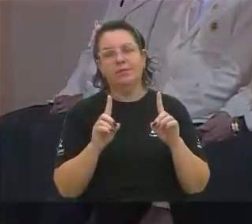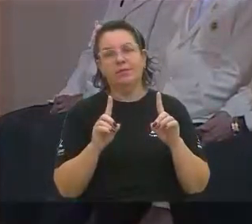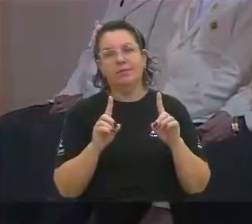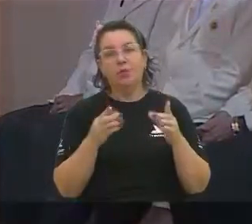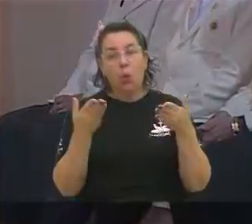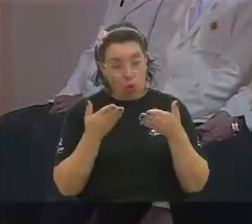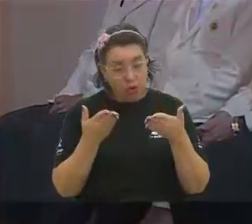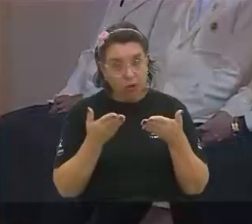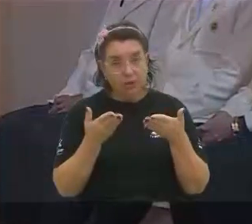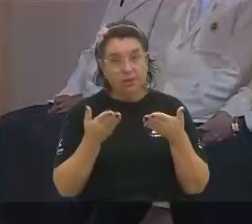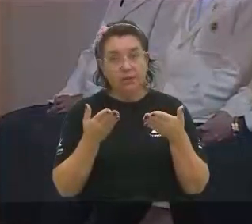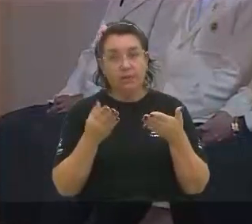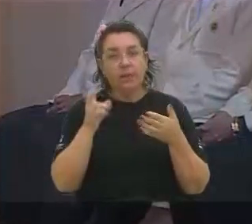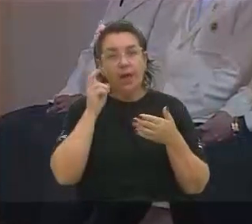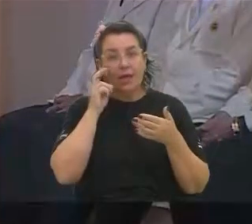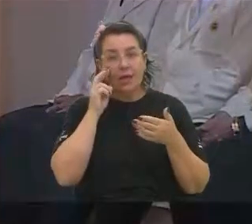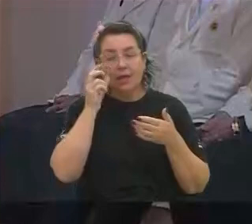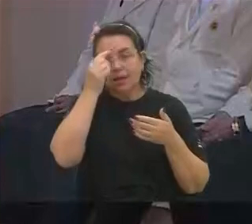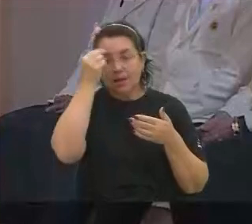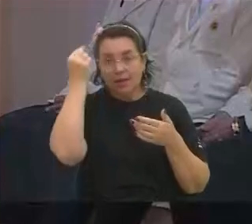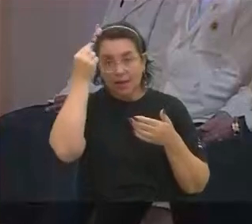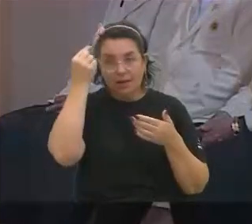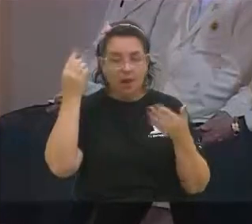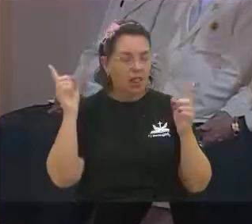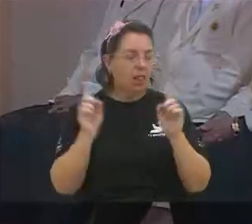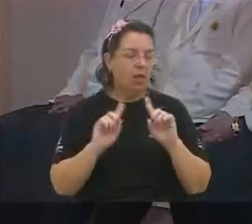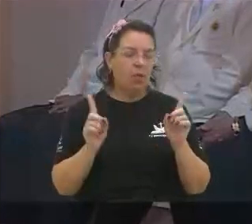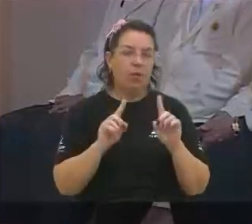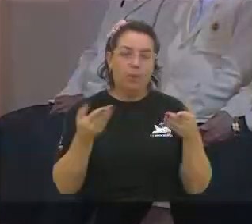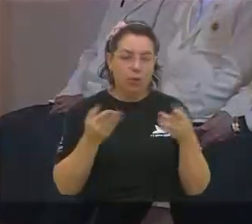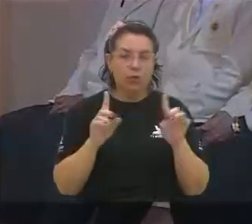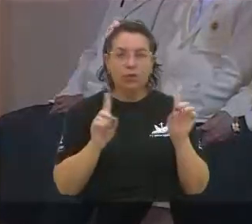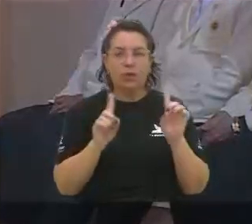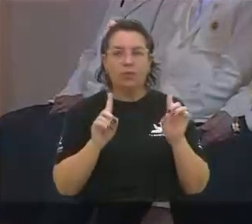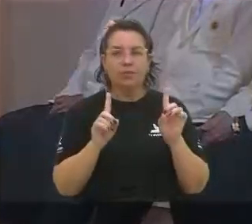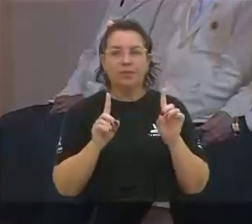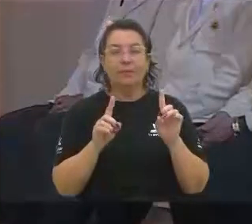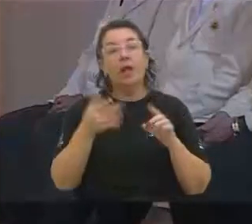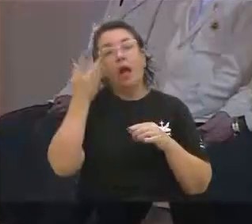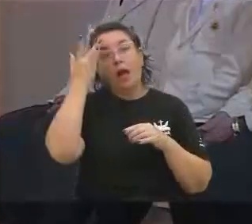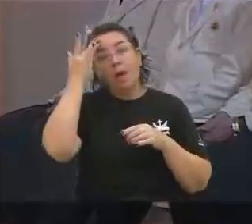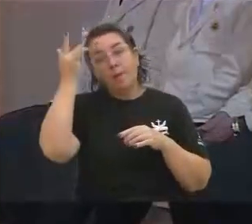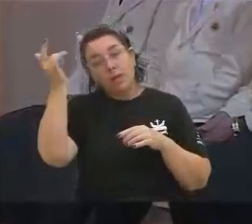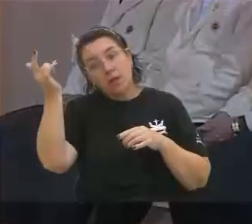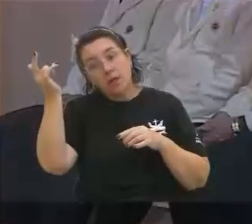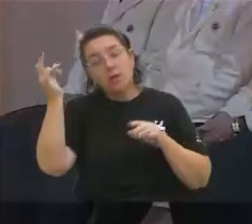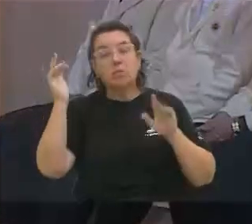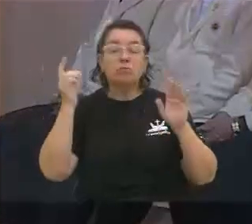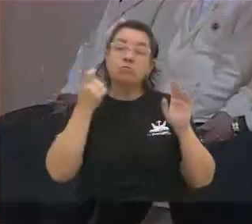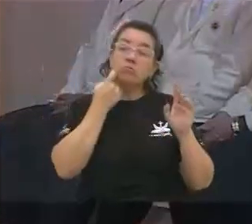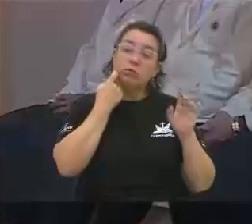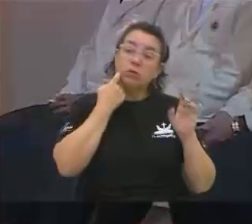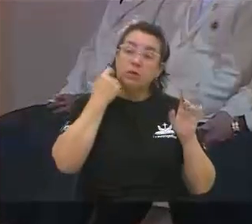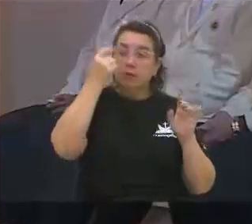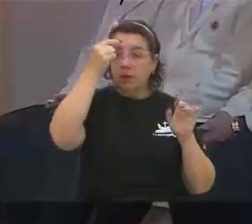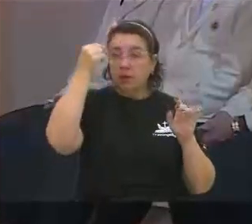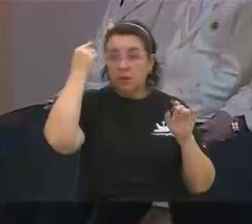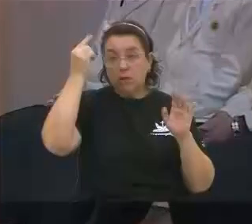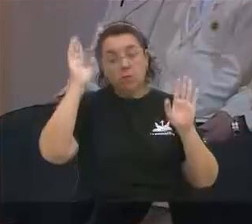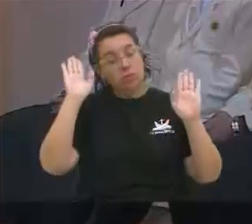hoje quinta-feira Santa não amanhã sexta-feira Santa